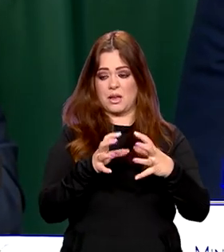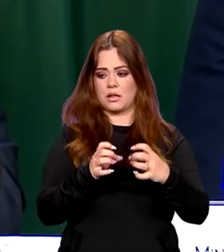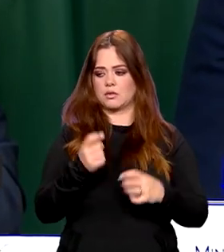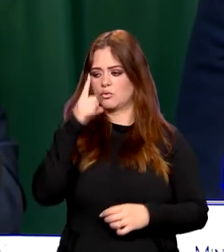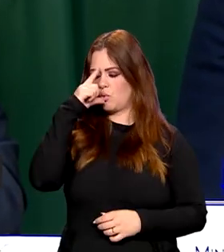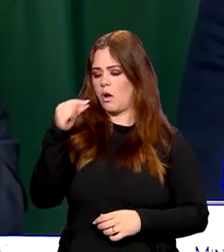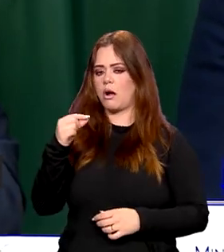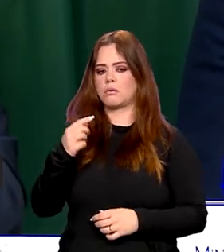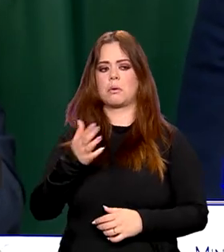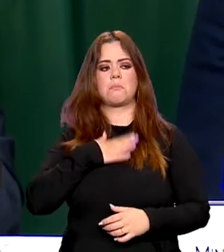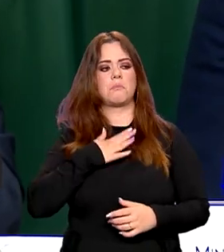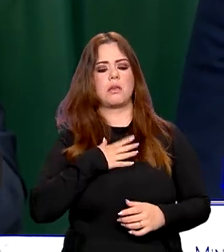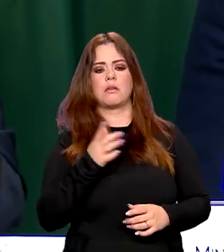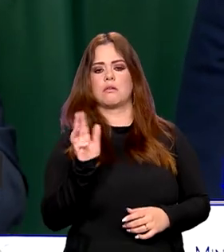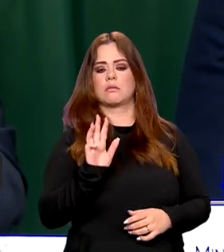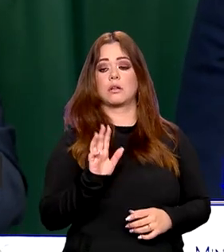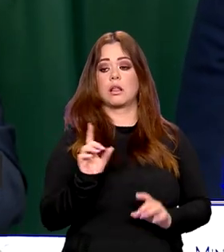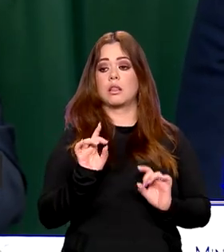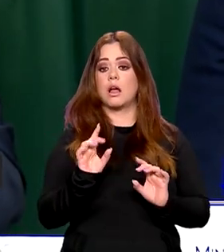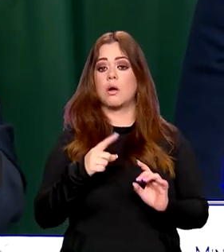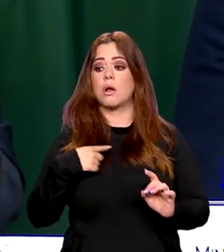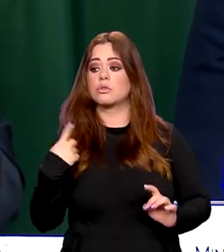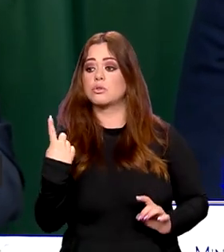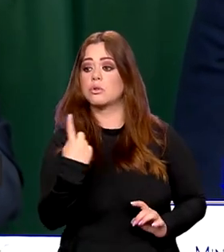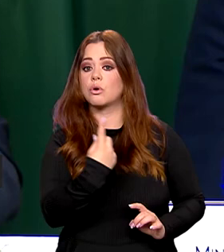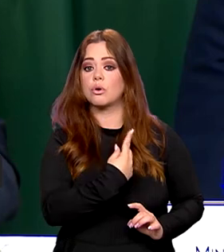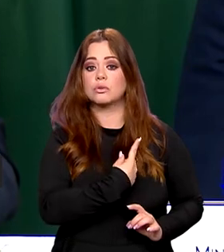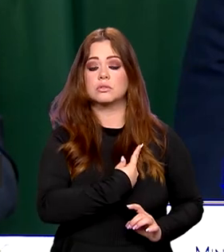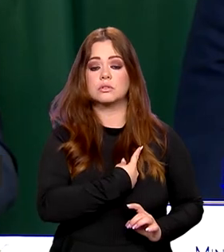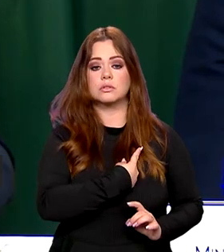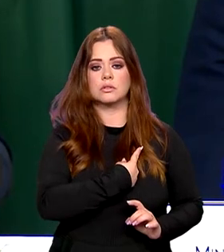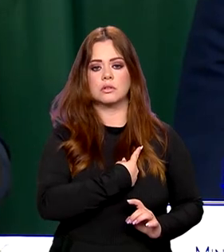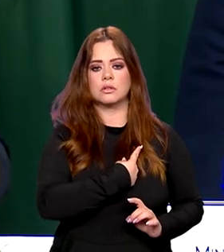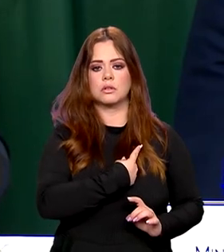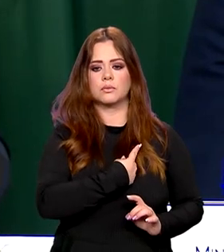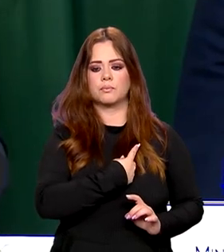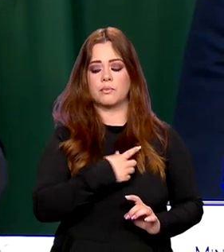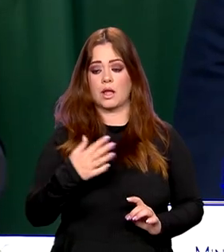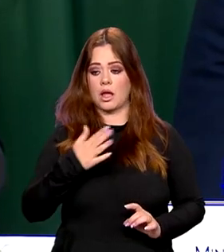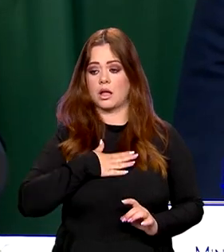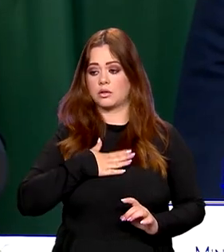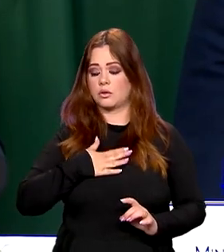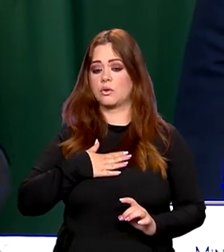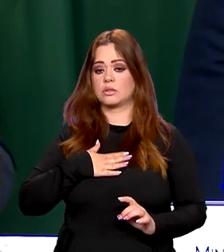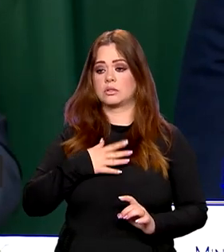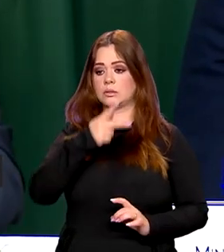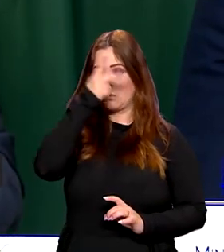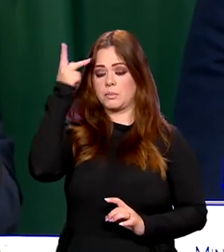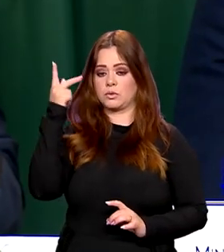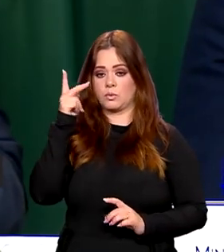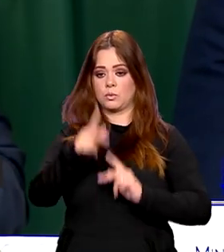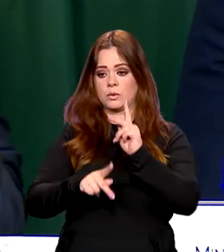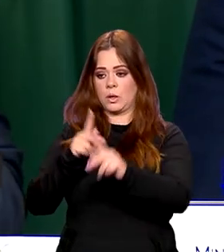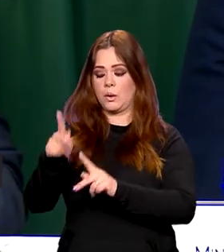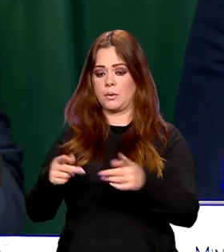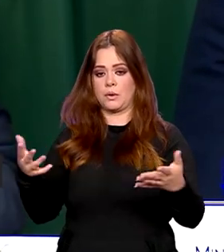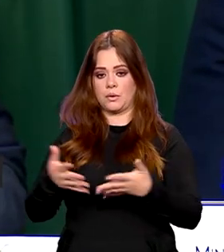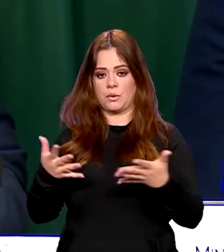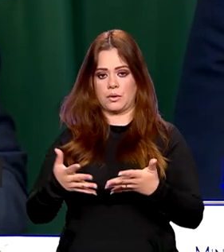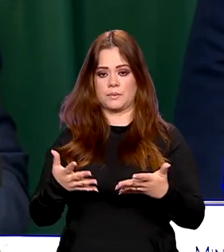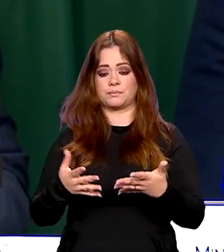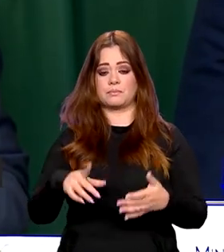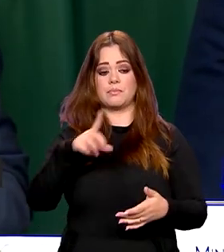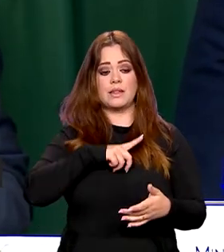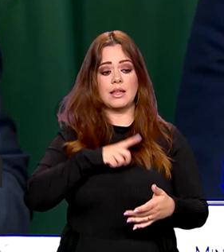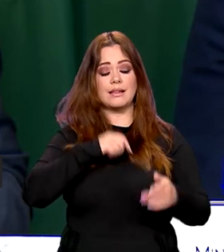nossa. A nossa geração, daqui a 4 ou 5 anos, ela terá que ser medida pelo que ela teve